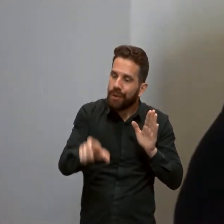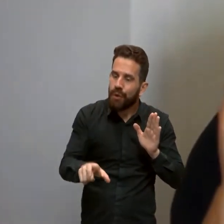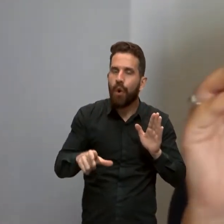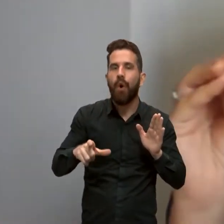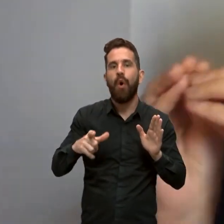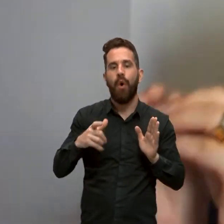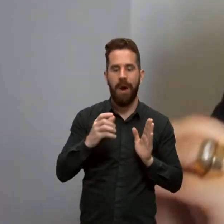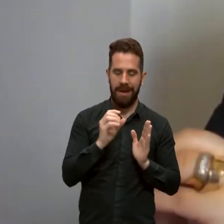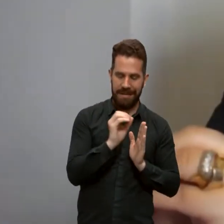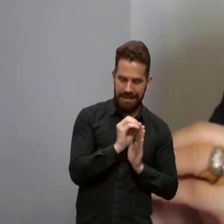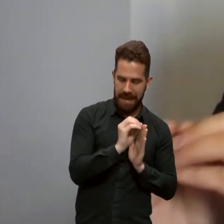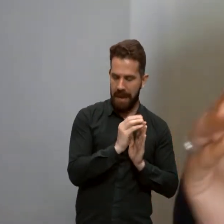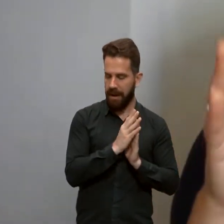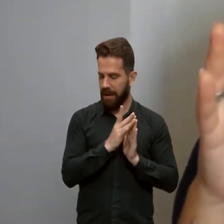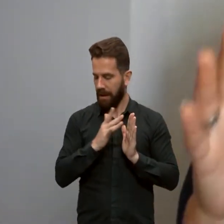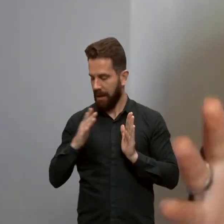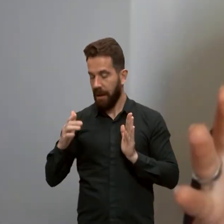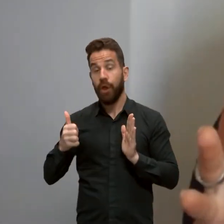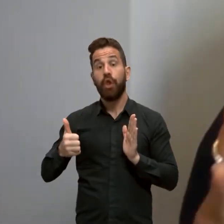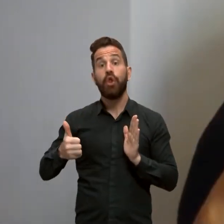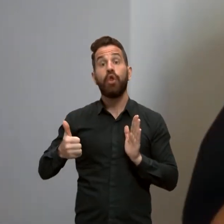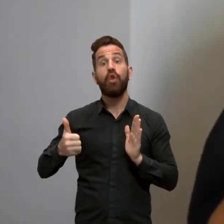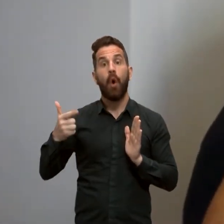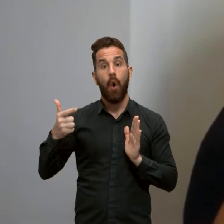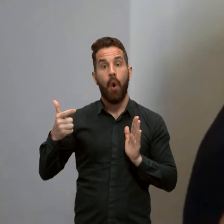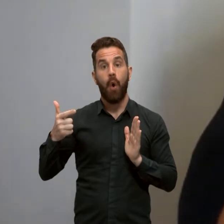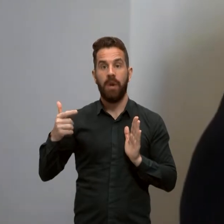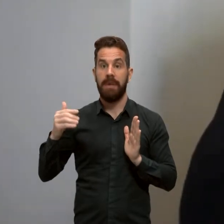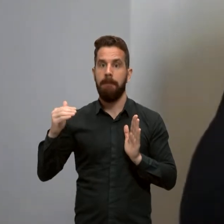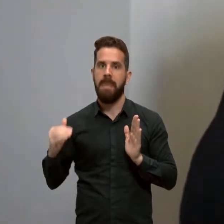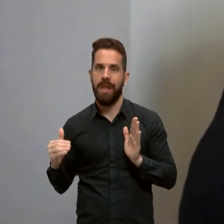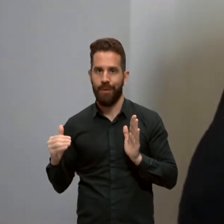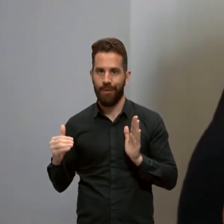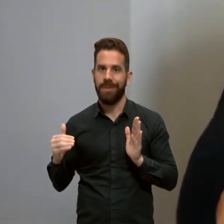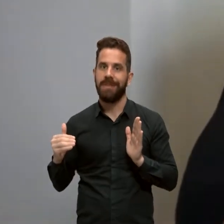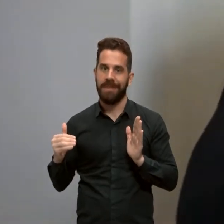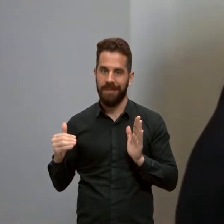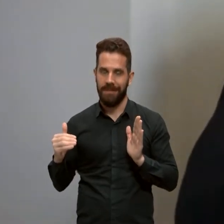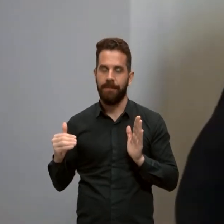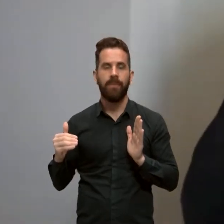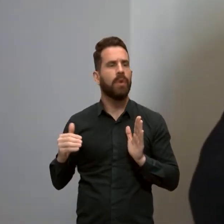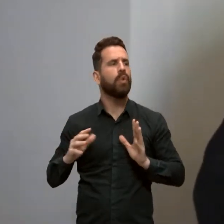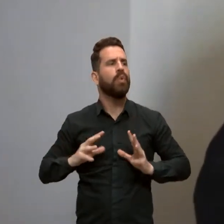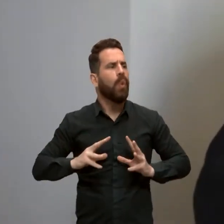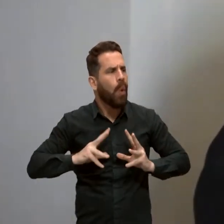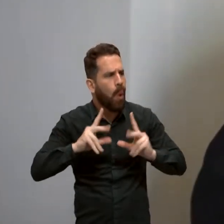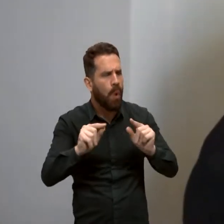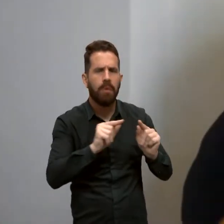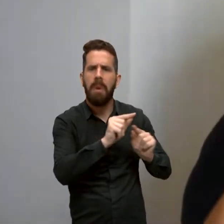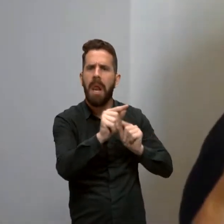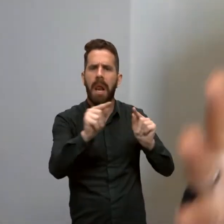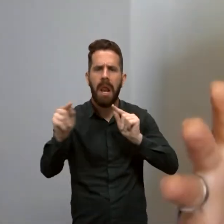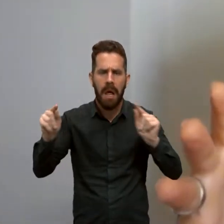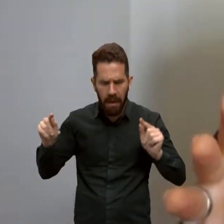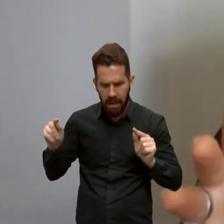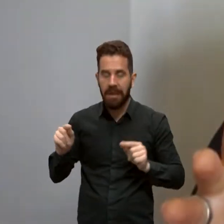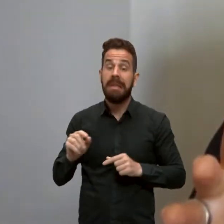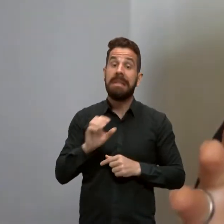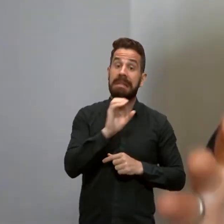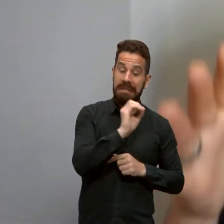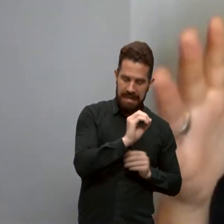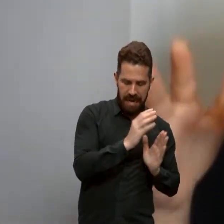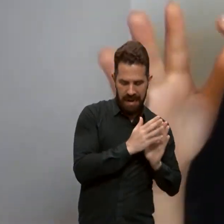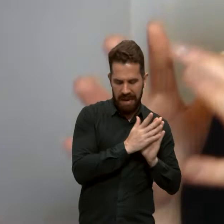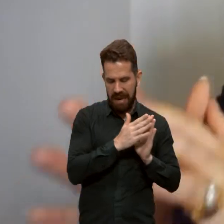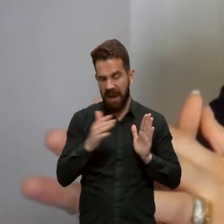idade incompletos. Portanto, todo ser humano que possui de 0 a 11 anos